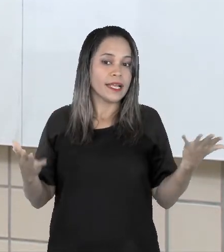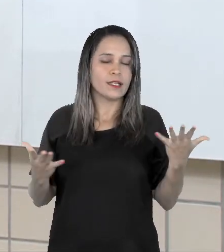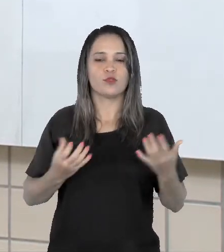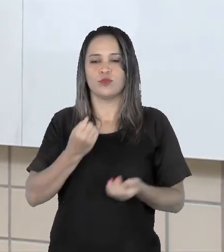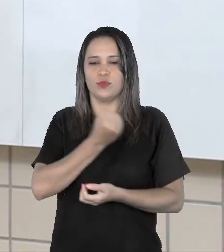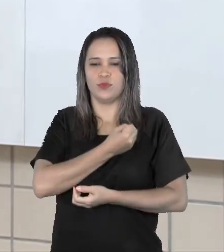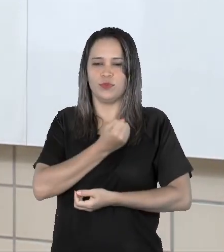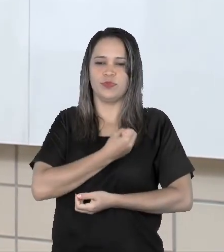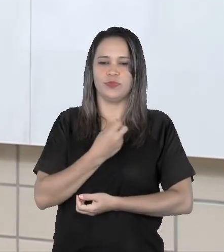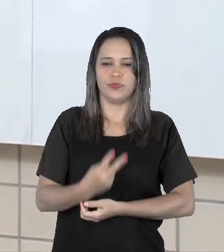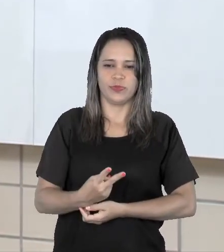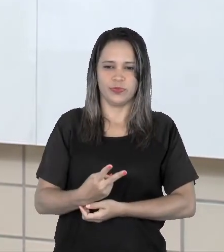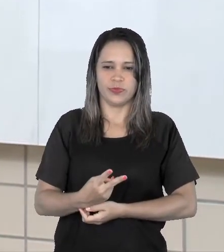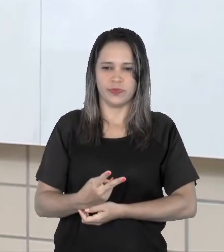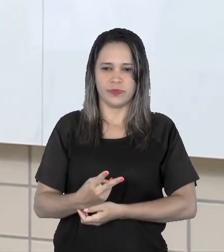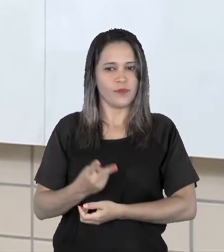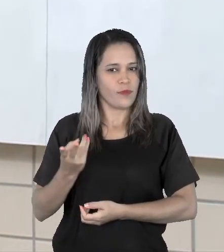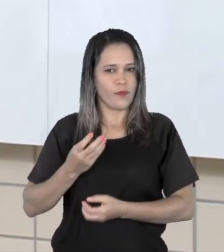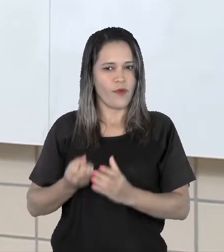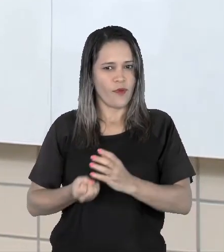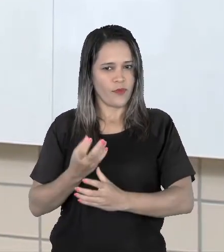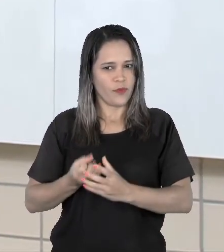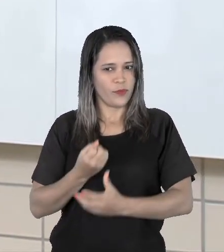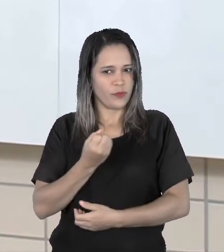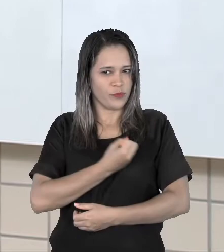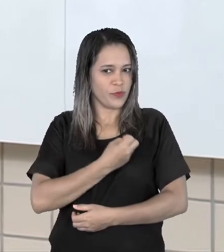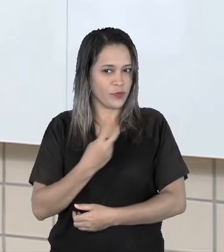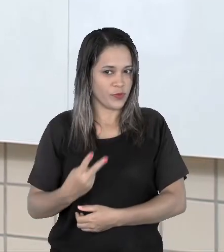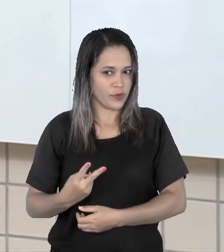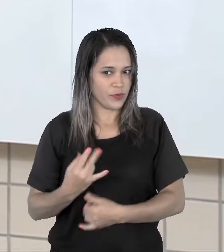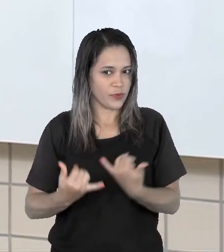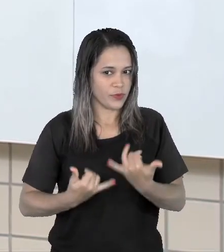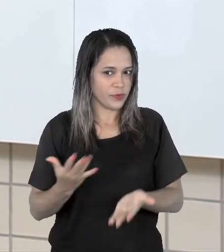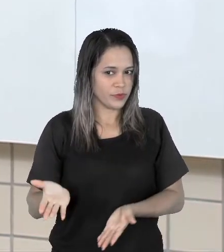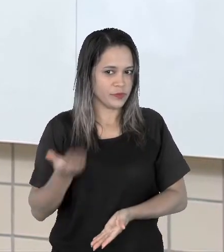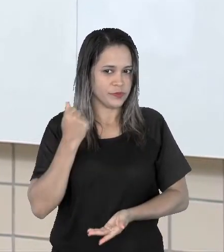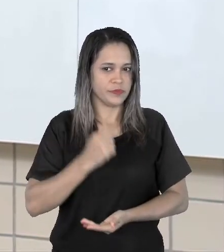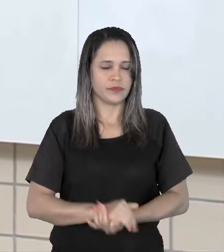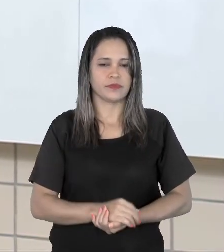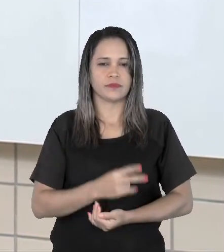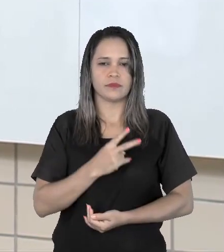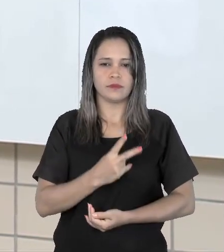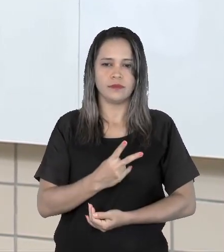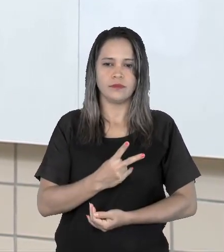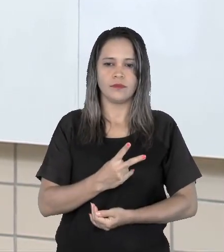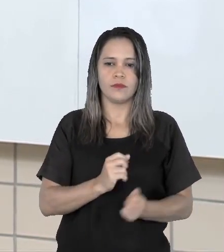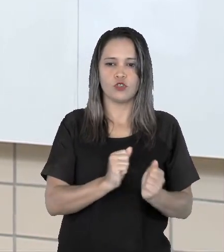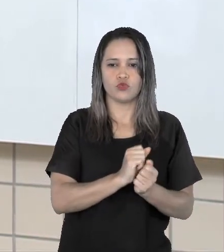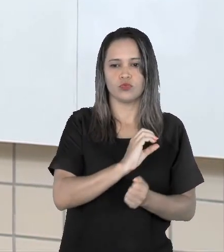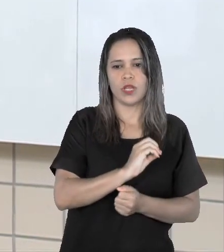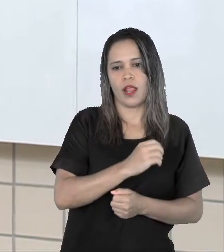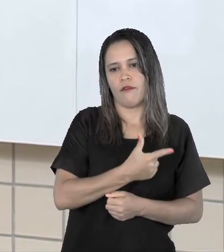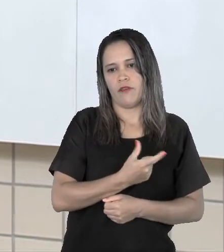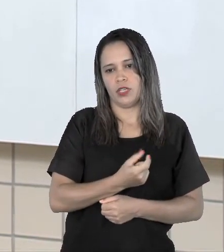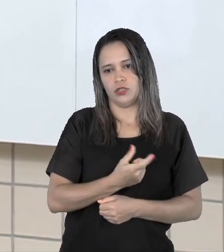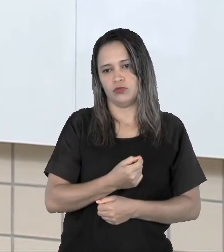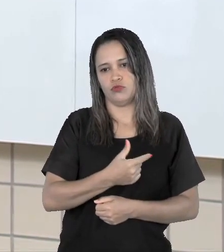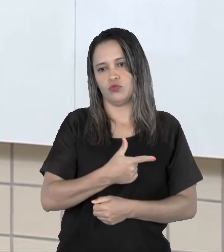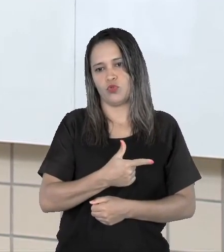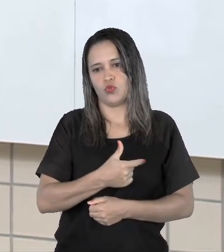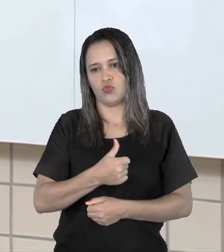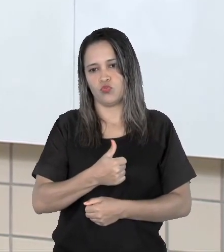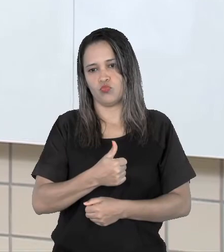número 2. Vamos lá para a formação com o número 2? Então, o 2 com 0 é 20, 2 com 1,